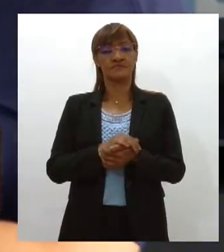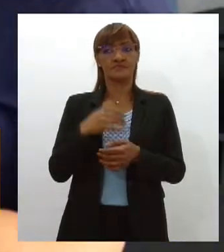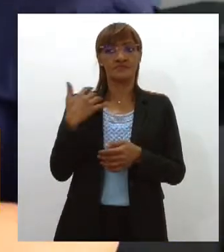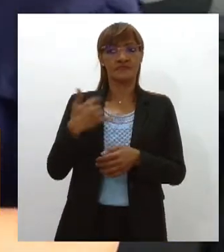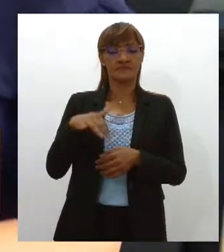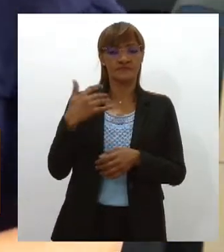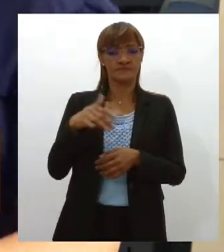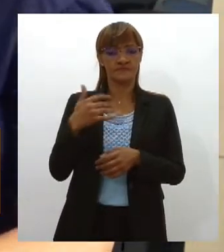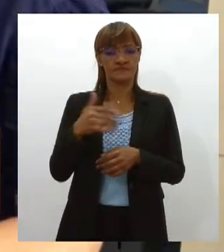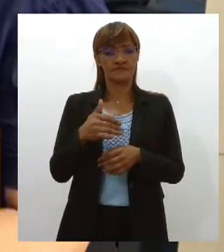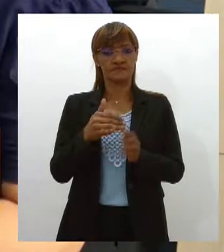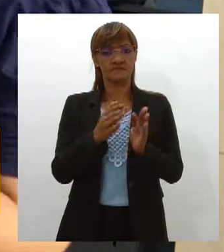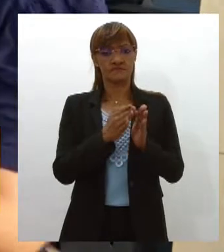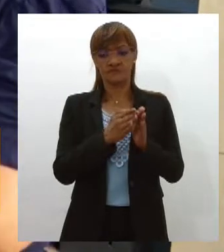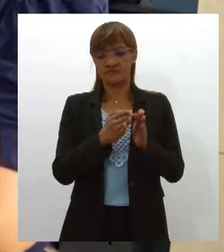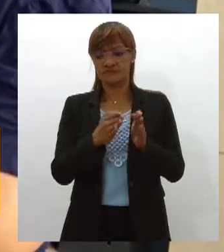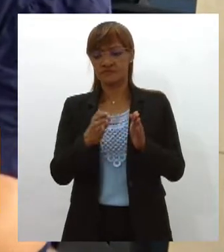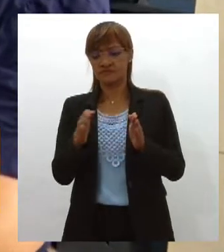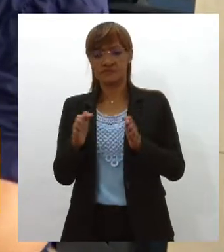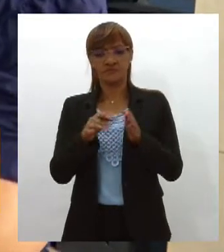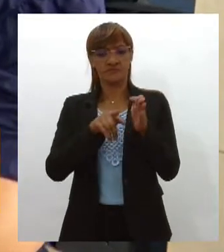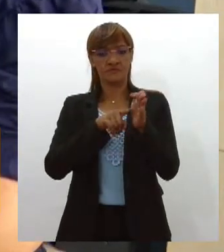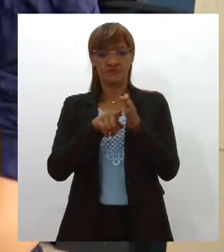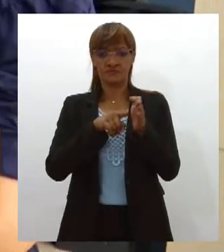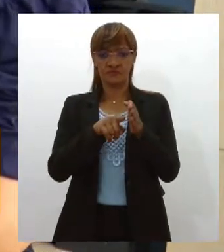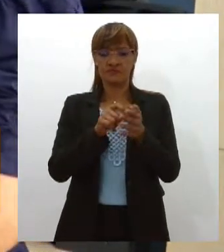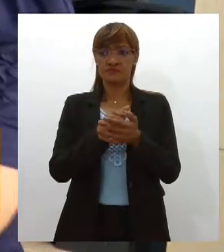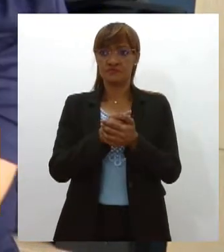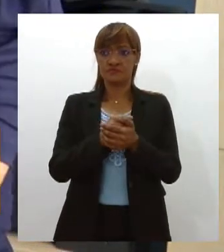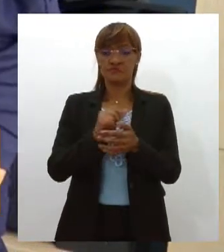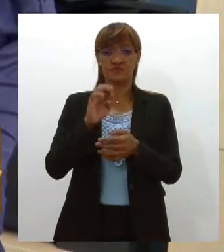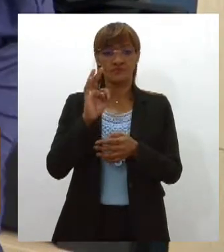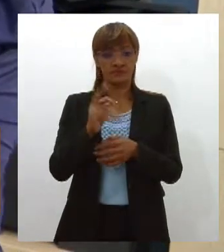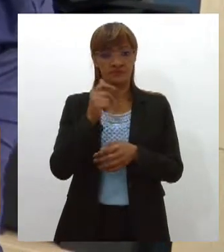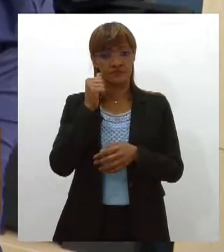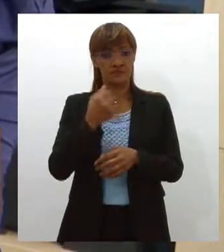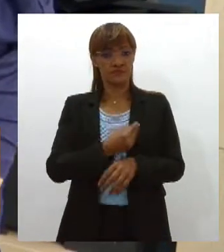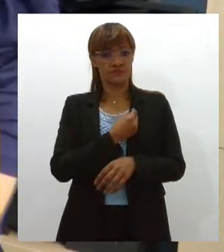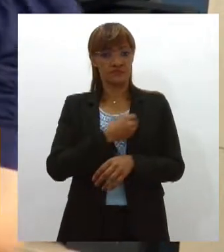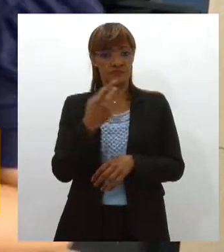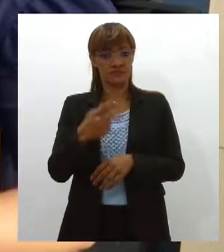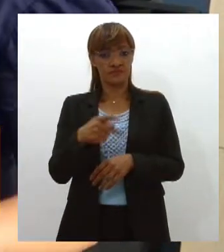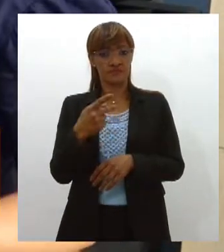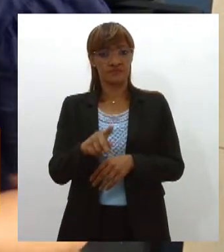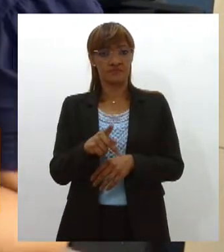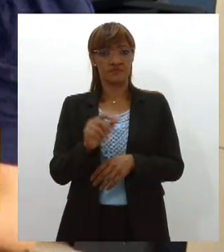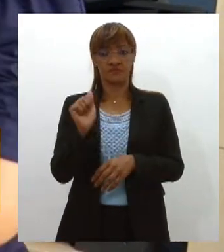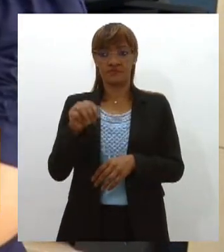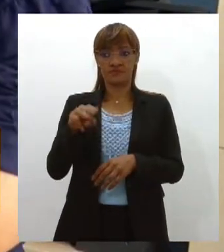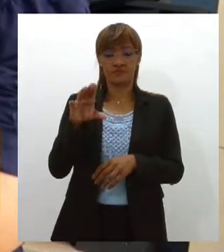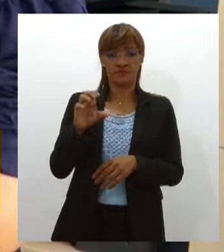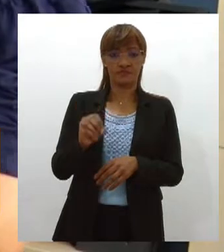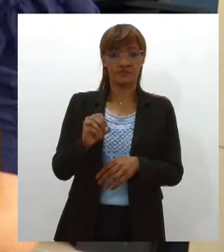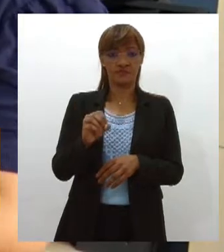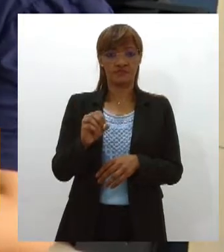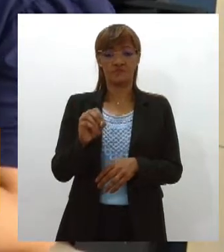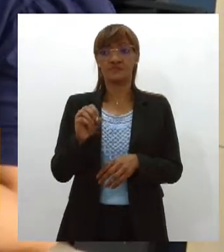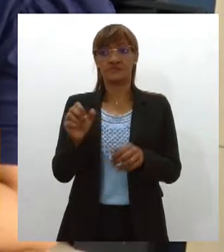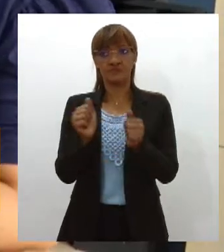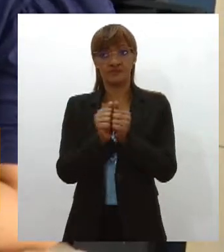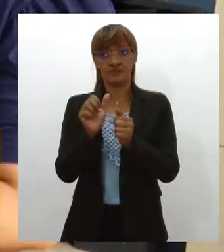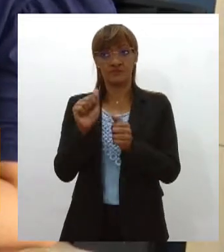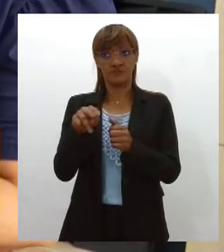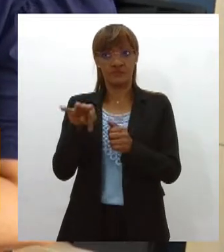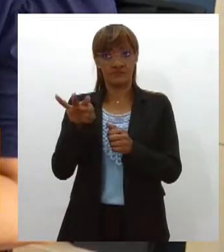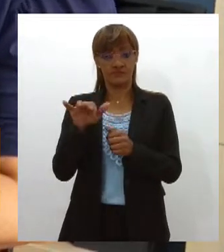esse processo, essa quantidade de exames que tem que fazer. Tudo isso que a mulher vai passar aqui nessa parceria com a AMO e Américas Amigas é gratuito.